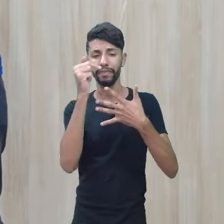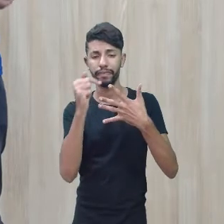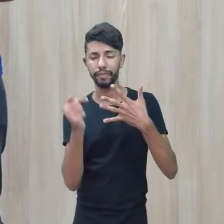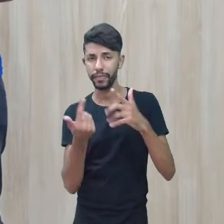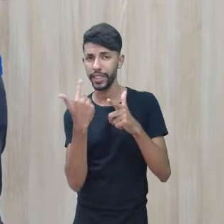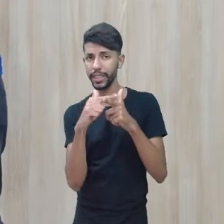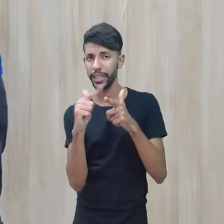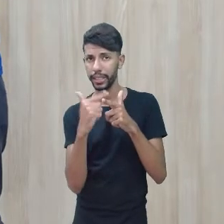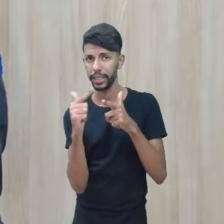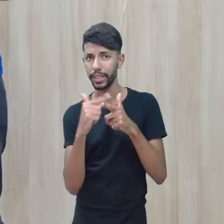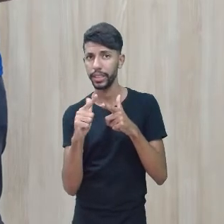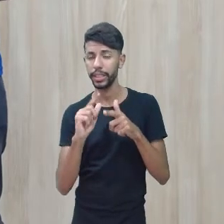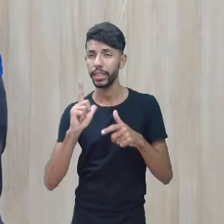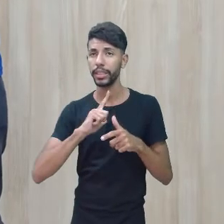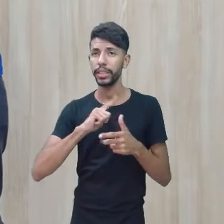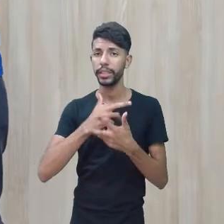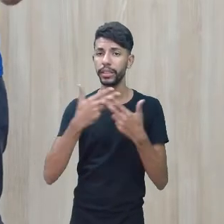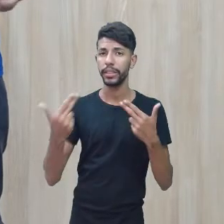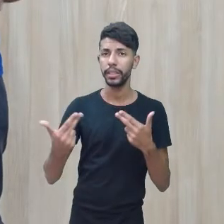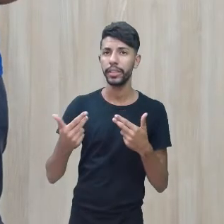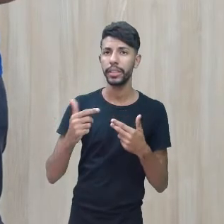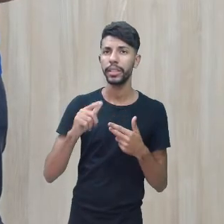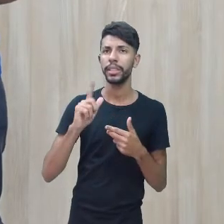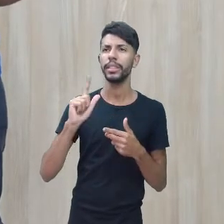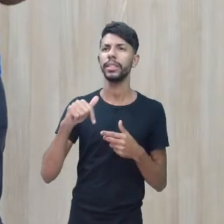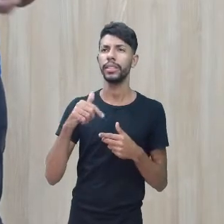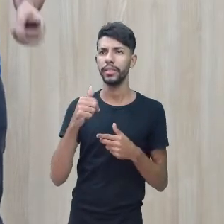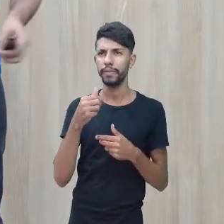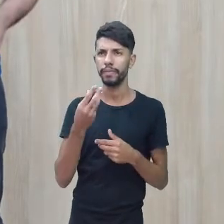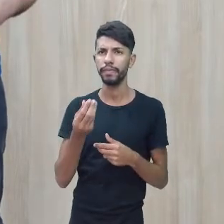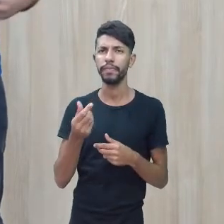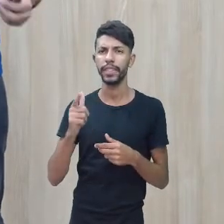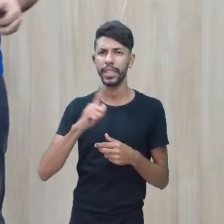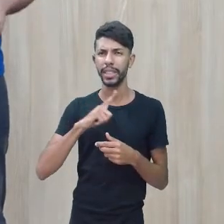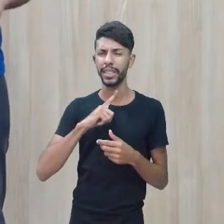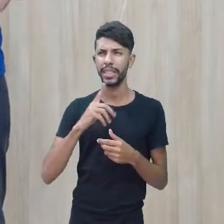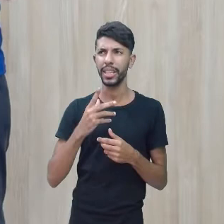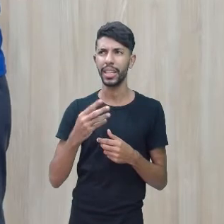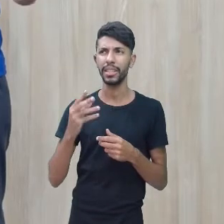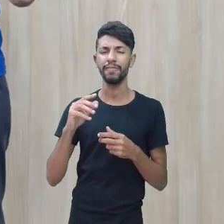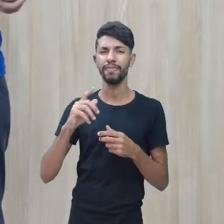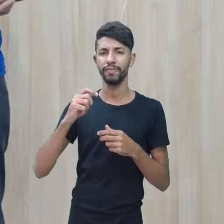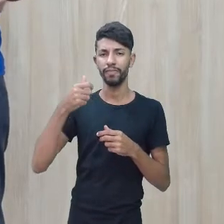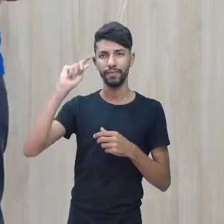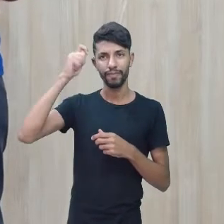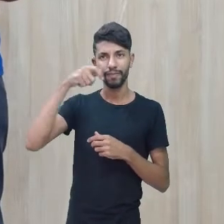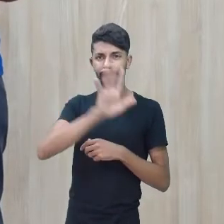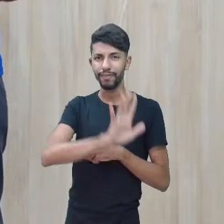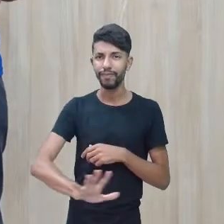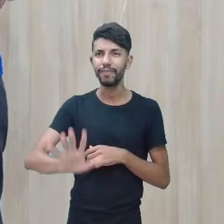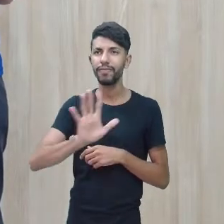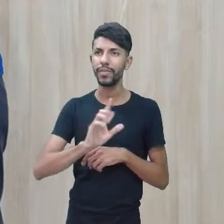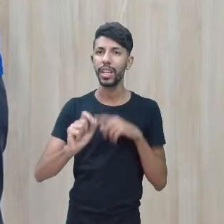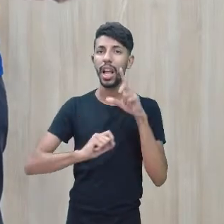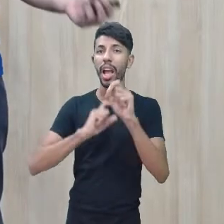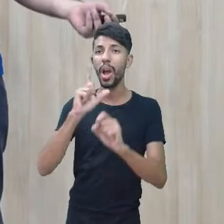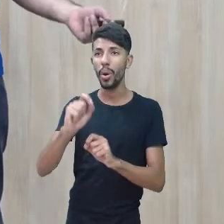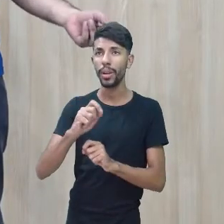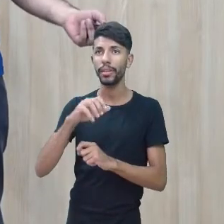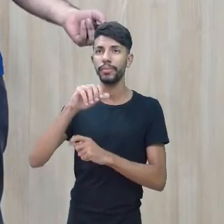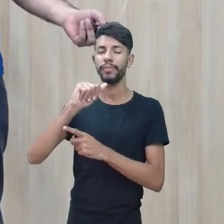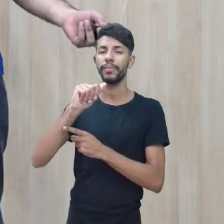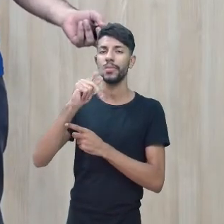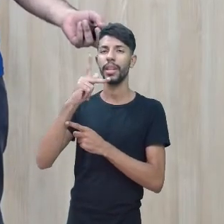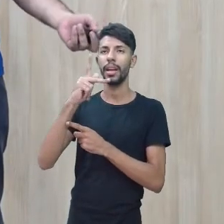conflitos, tem uma coisinha que é bem presente no continente africano quando a gente fala, que se remete ao